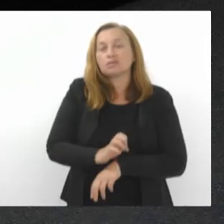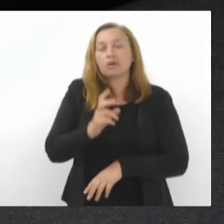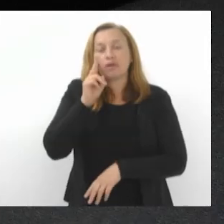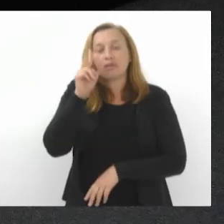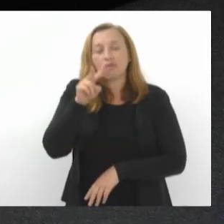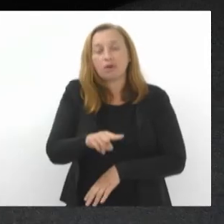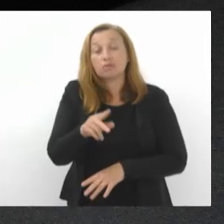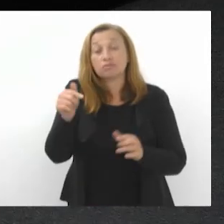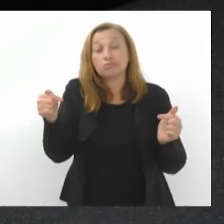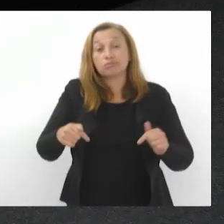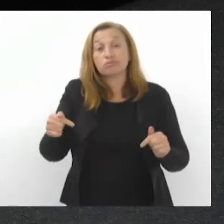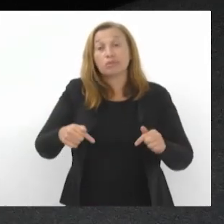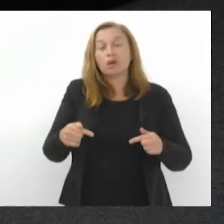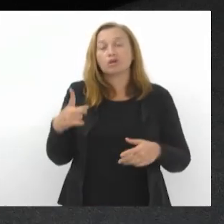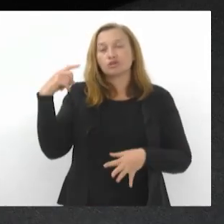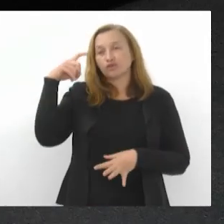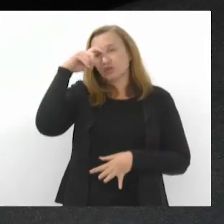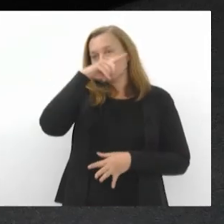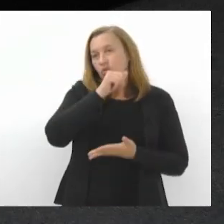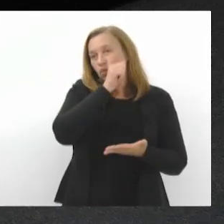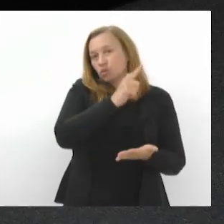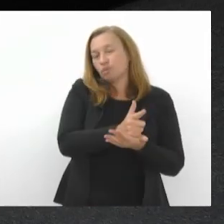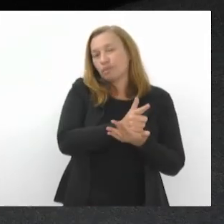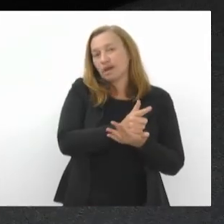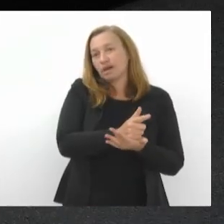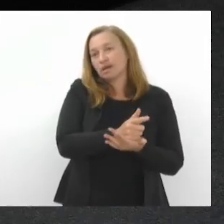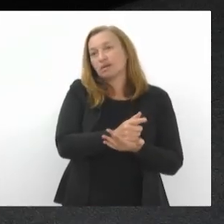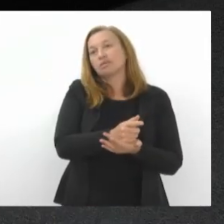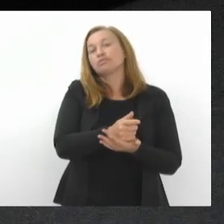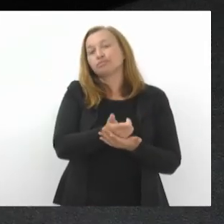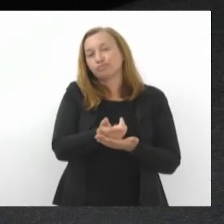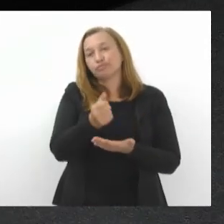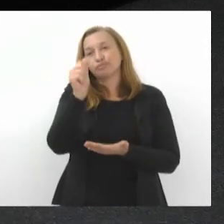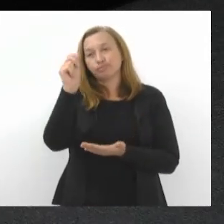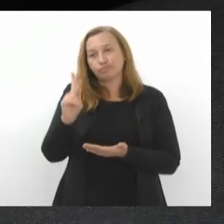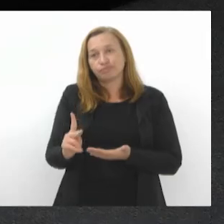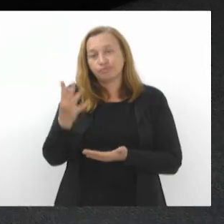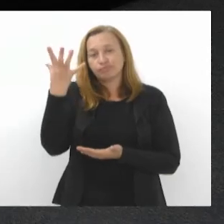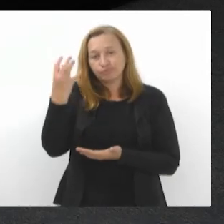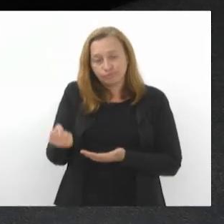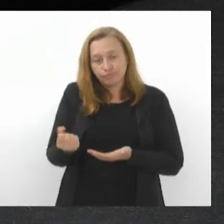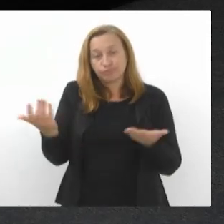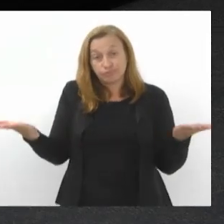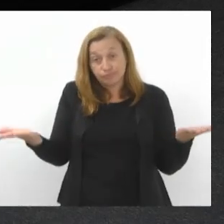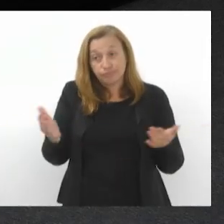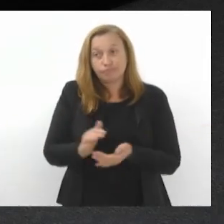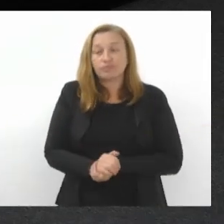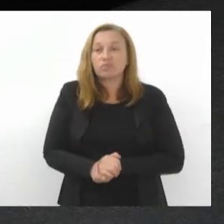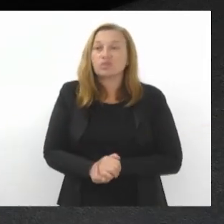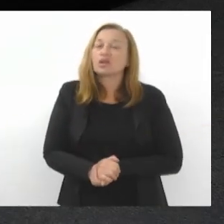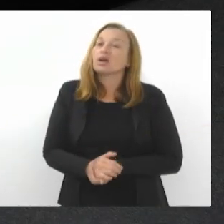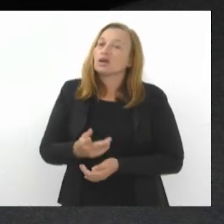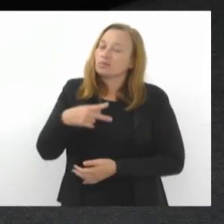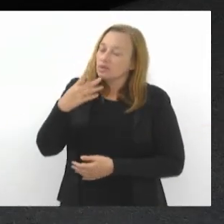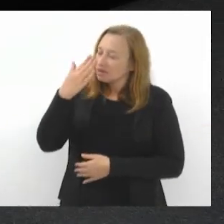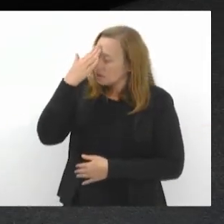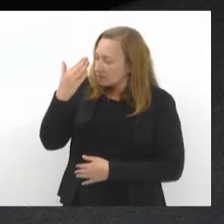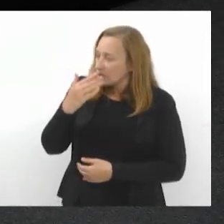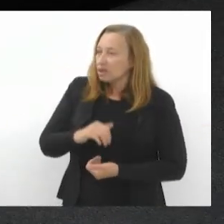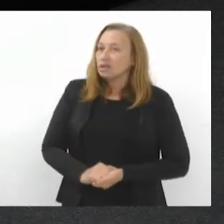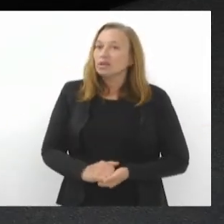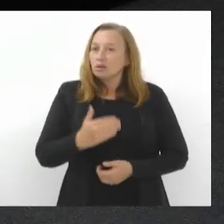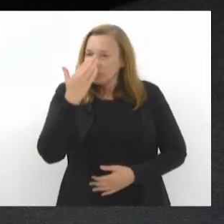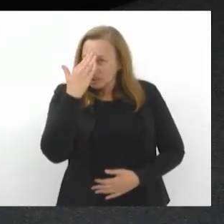assistindo aqui a dificuldade no pagamento dos proventos dos inativos e pensionistas. Era isso, muito obrigada. Obrigado pelas